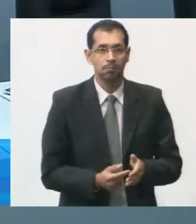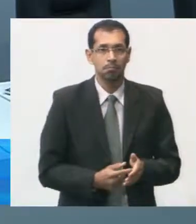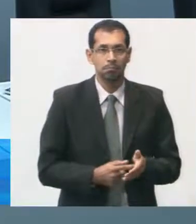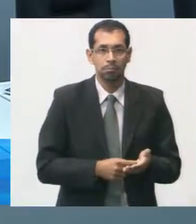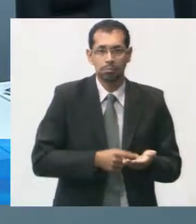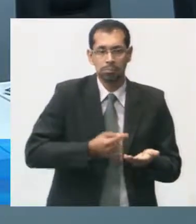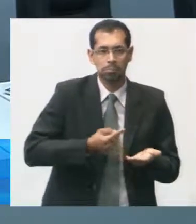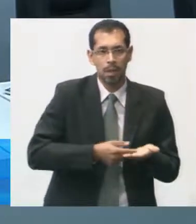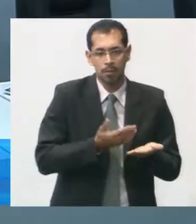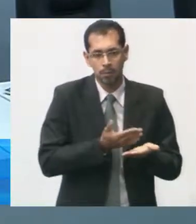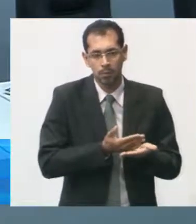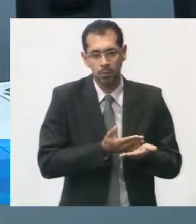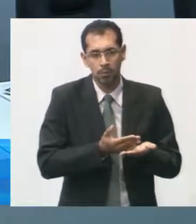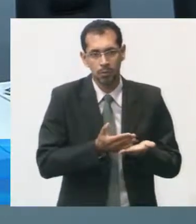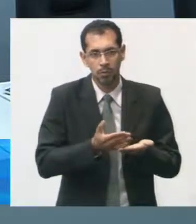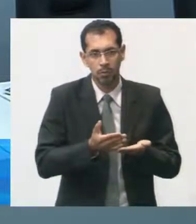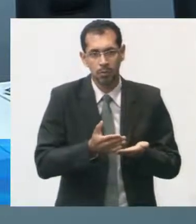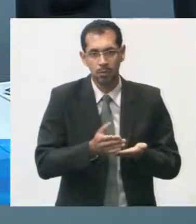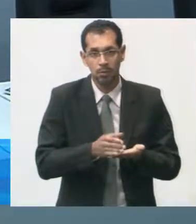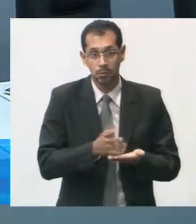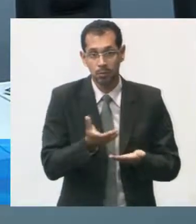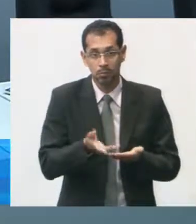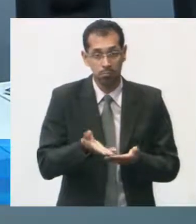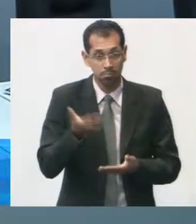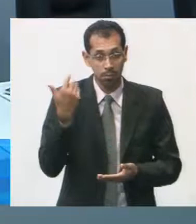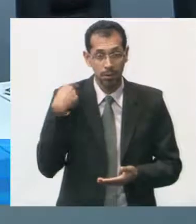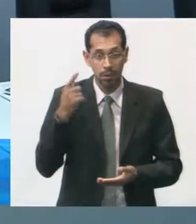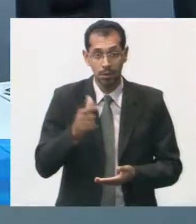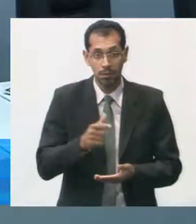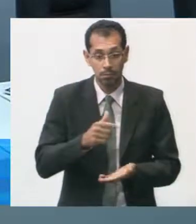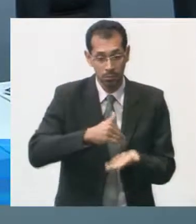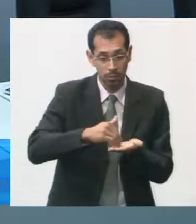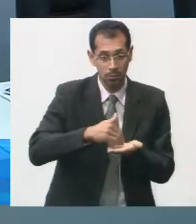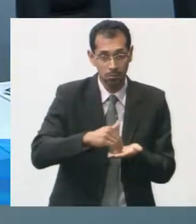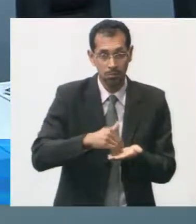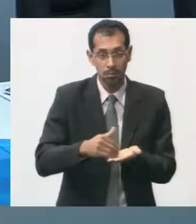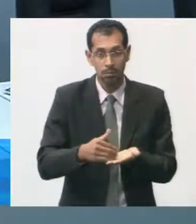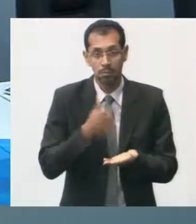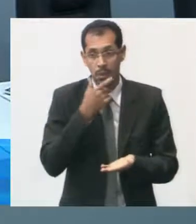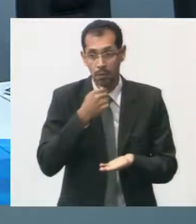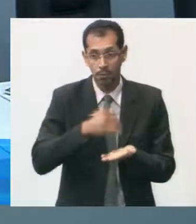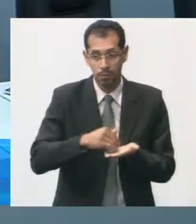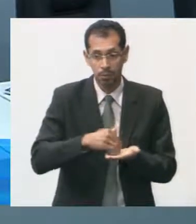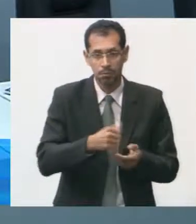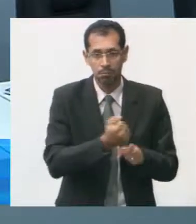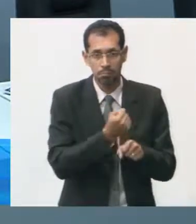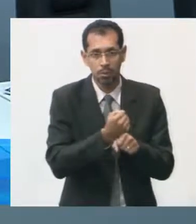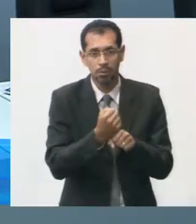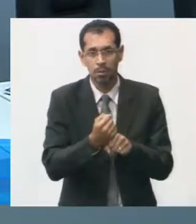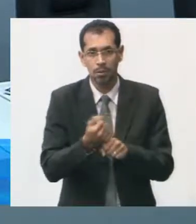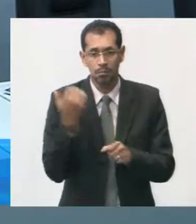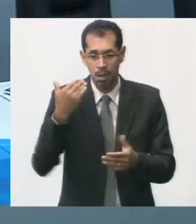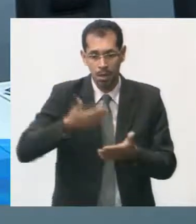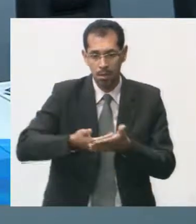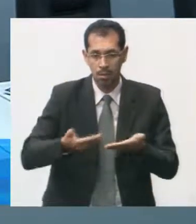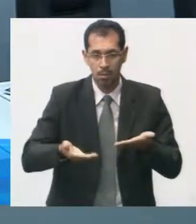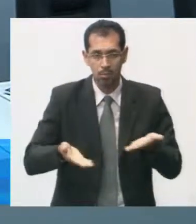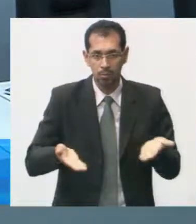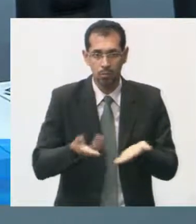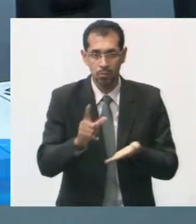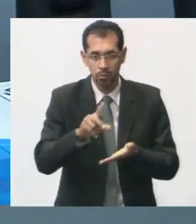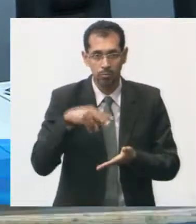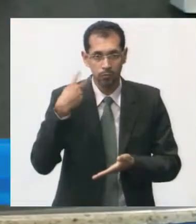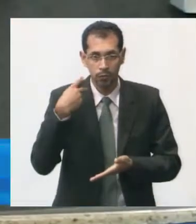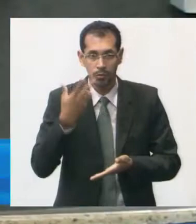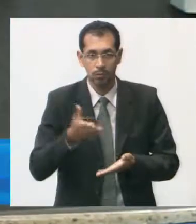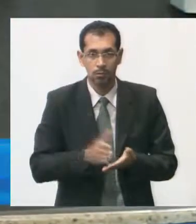tendo continuidade no mandato de vereador. Debate, ciclovia, paraciclo e tudo aquilo que está atrelado ao